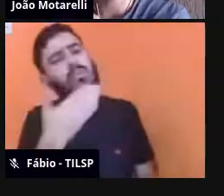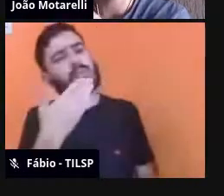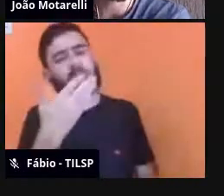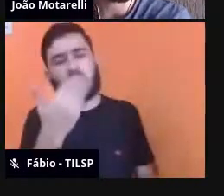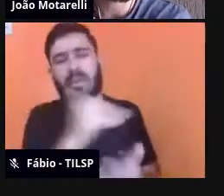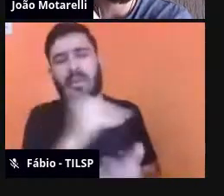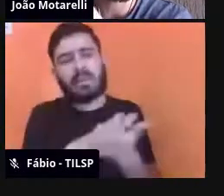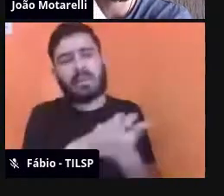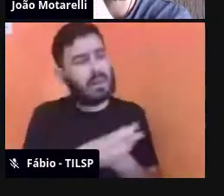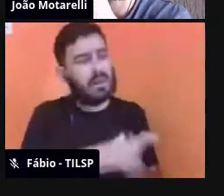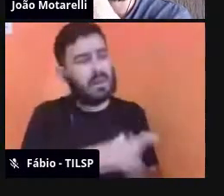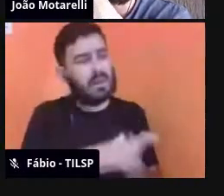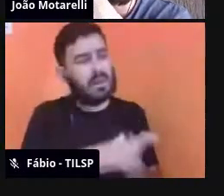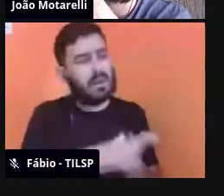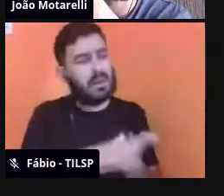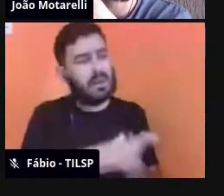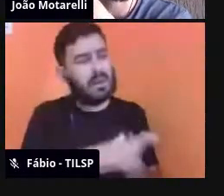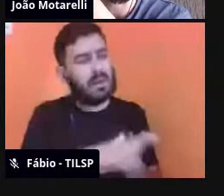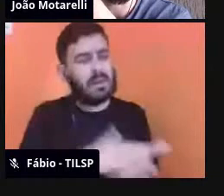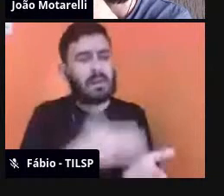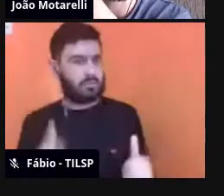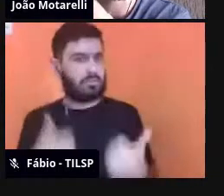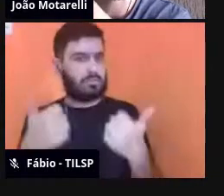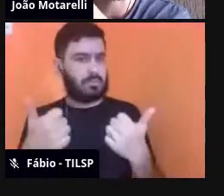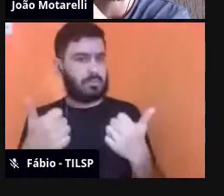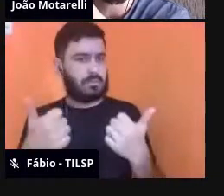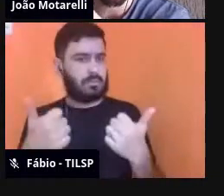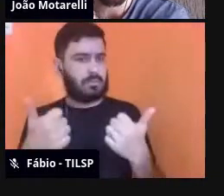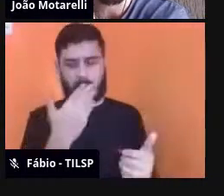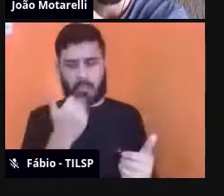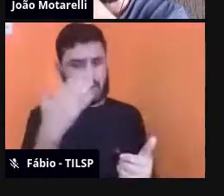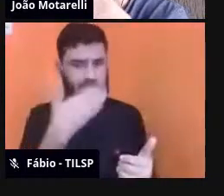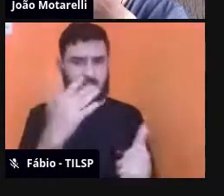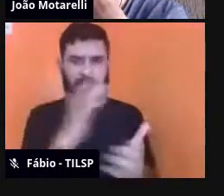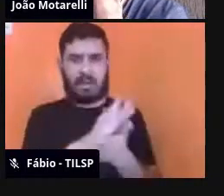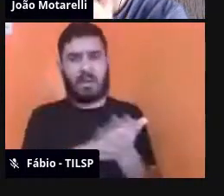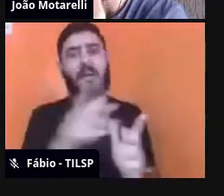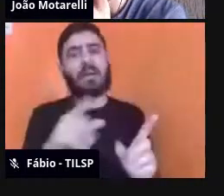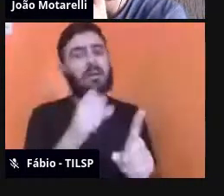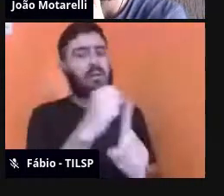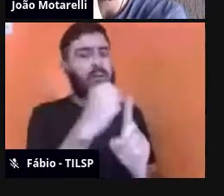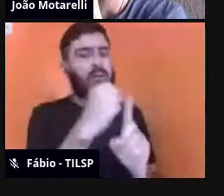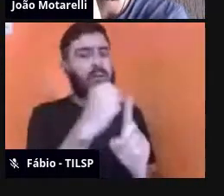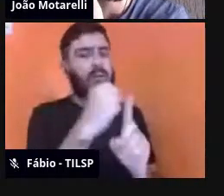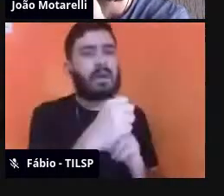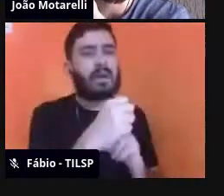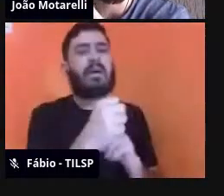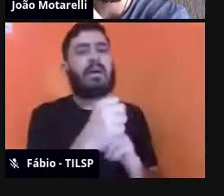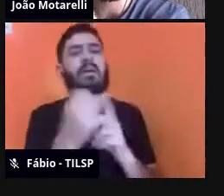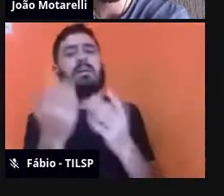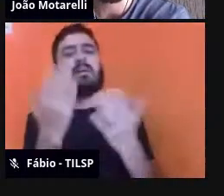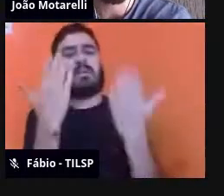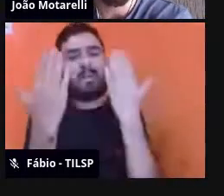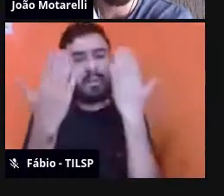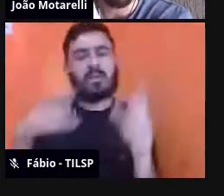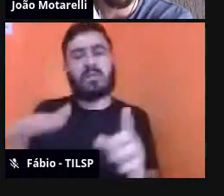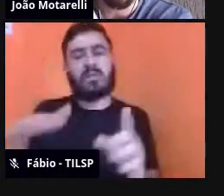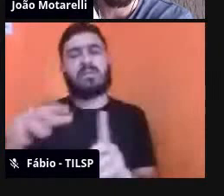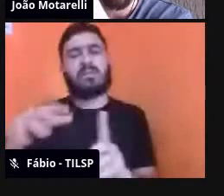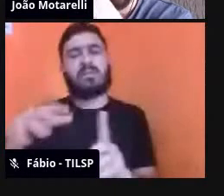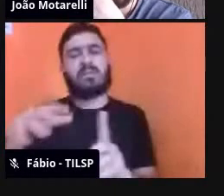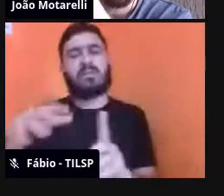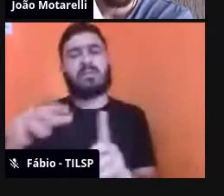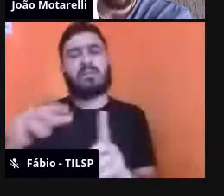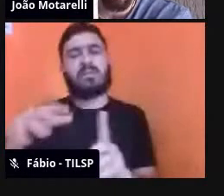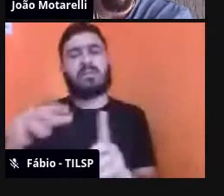que aí é desconsiderado os fatores sociais, psicológicos, culturais, que são extremamente determinantes no consumo